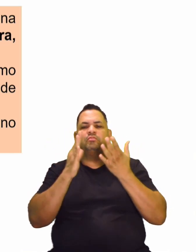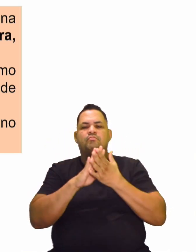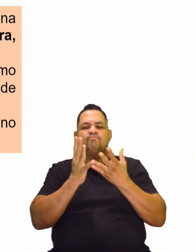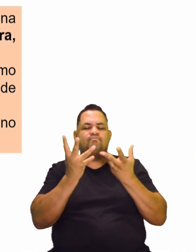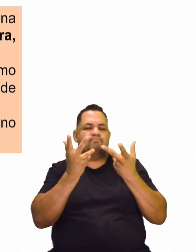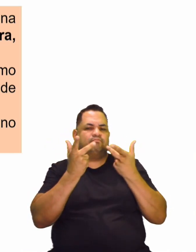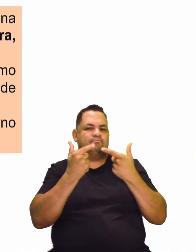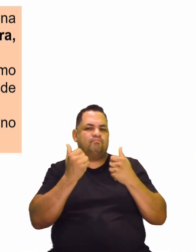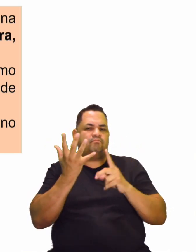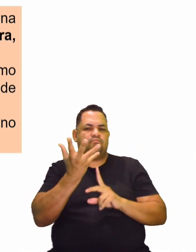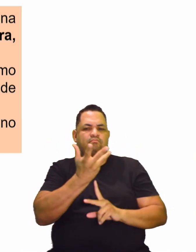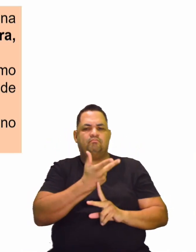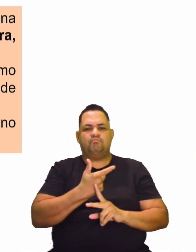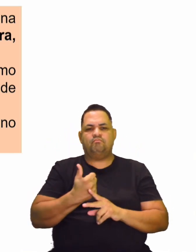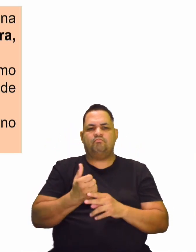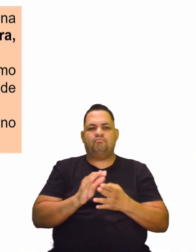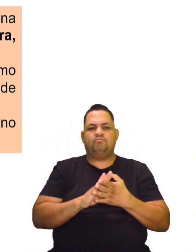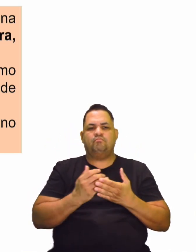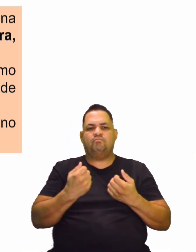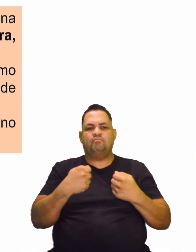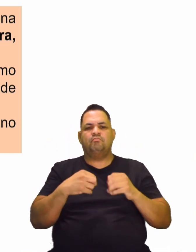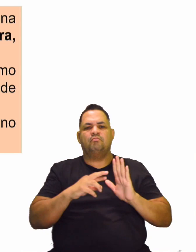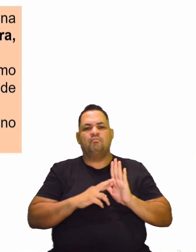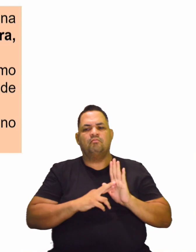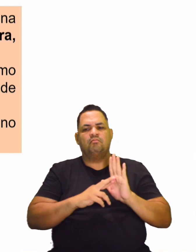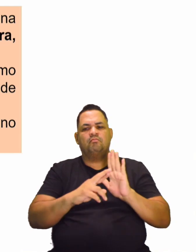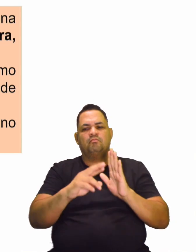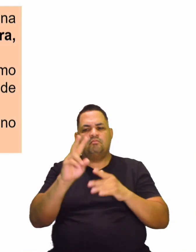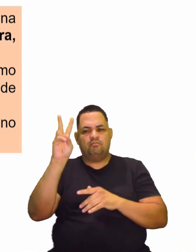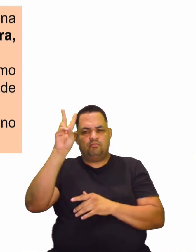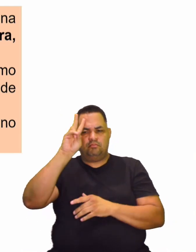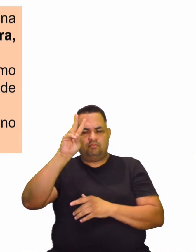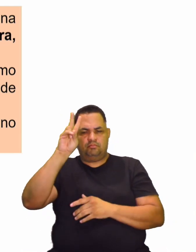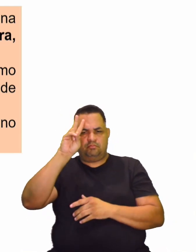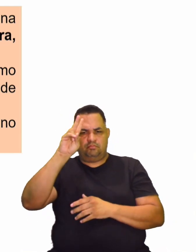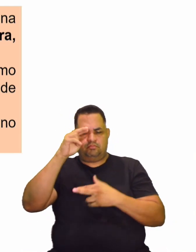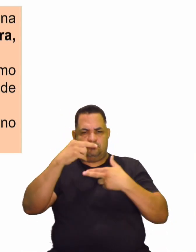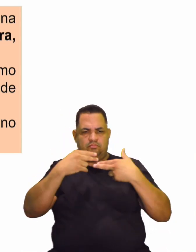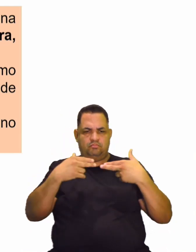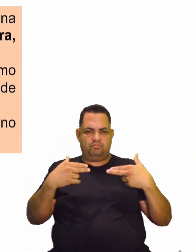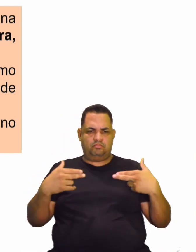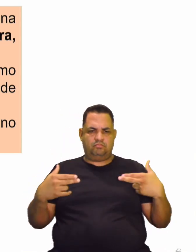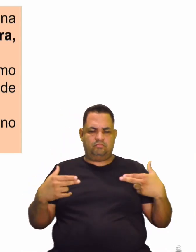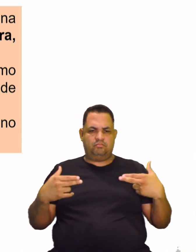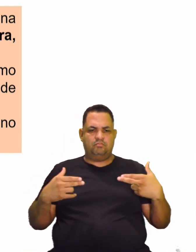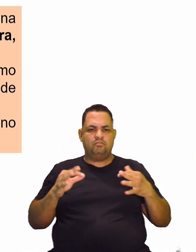maravilhosa da arte, que é poder representar histórias,